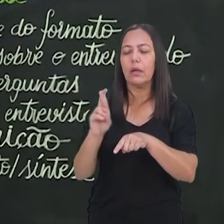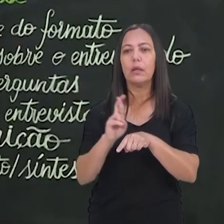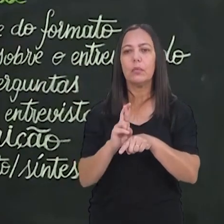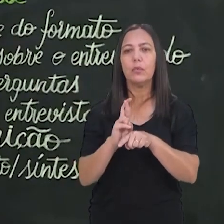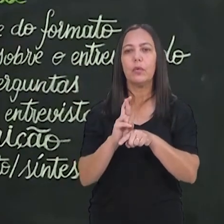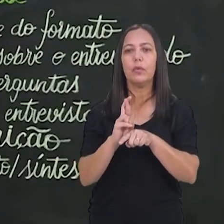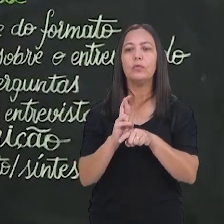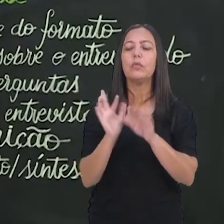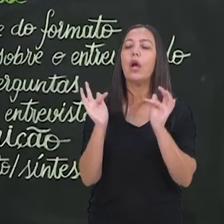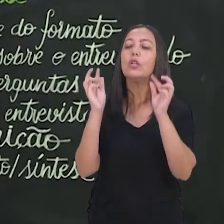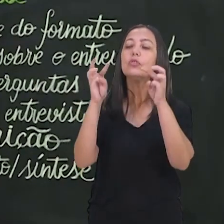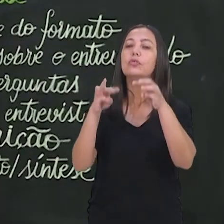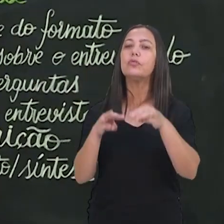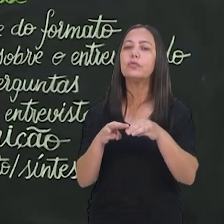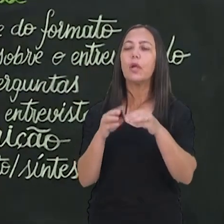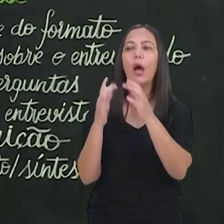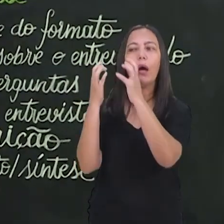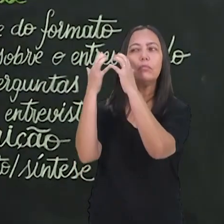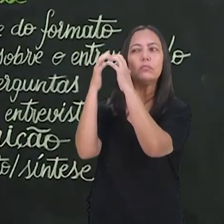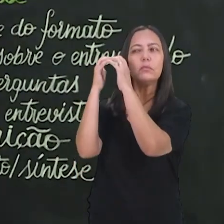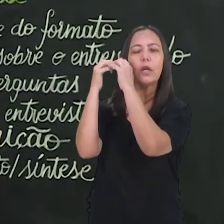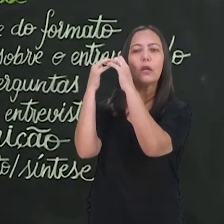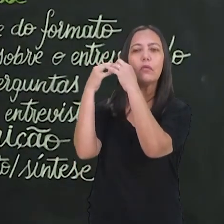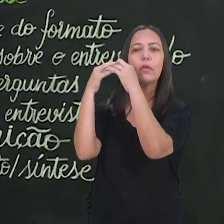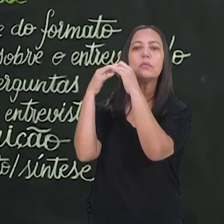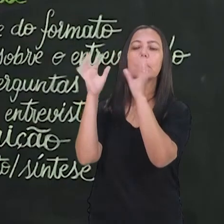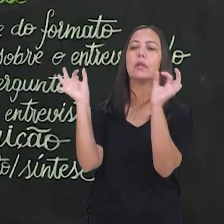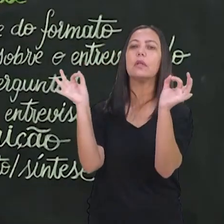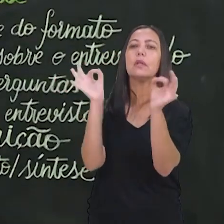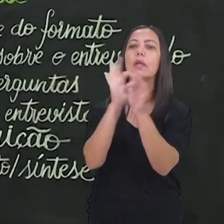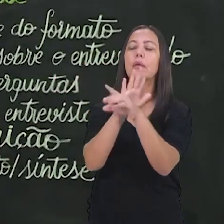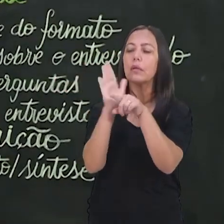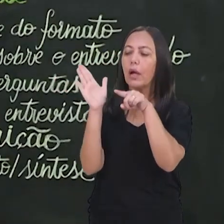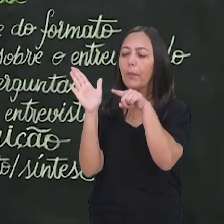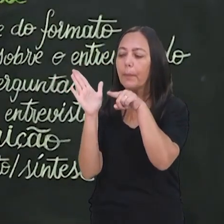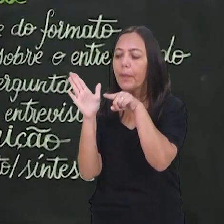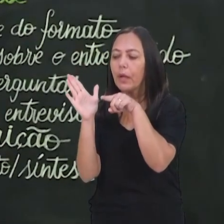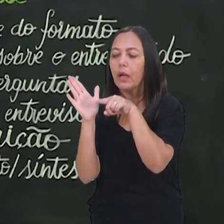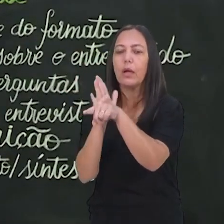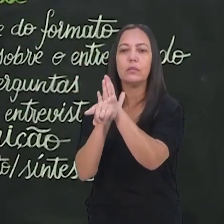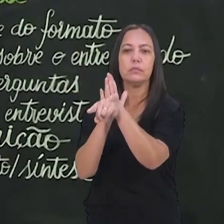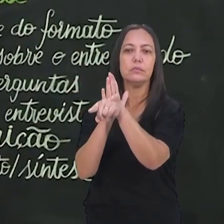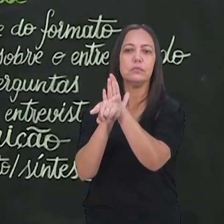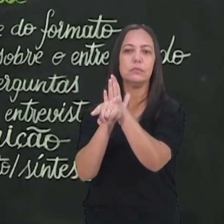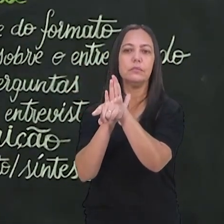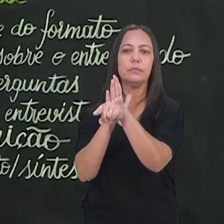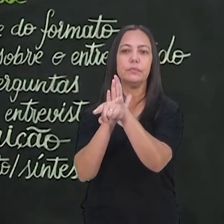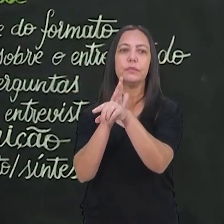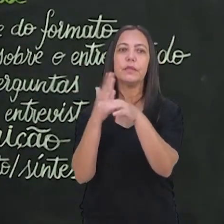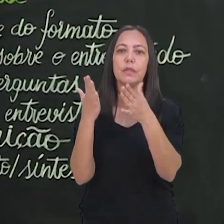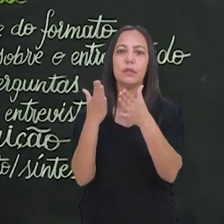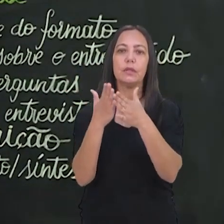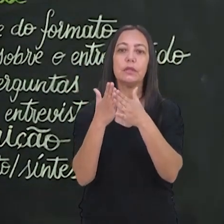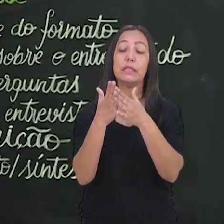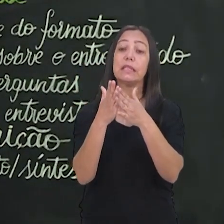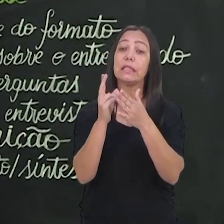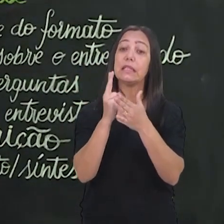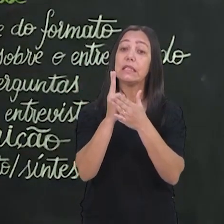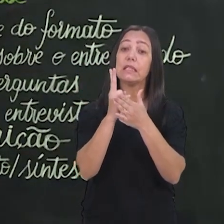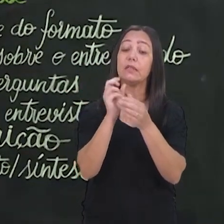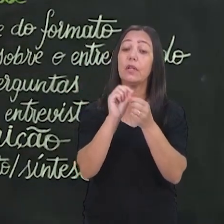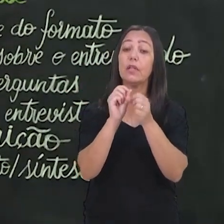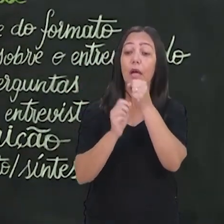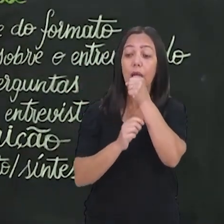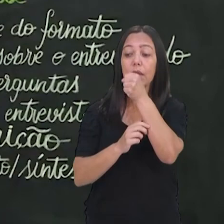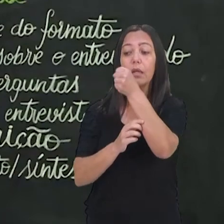No final, se você quiser, você pode fazer uma reflexão ou encerrar de fato com a pergunta que foi feita com o entrevistado. Então, da próxima vez que você for realizar